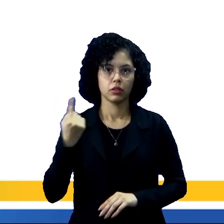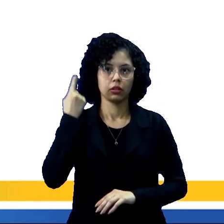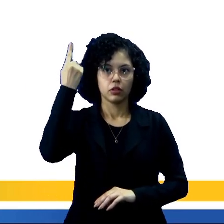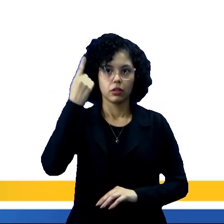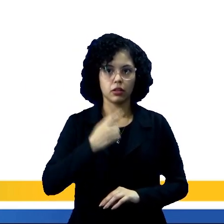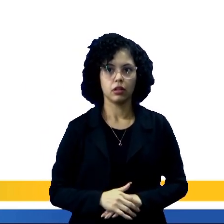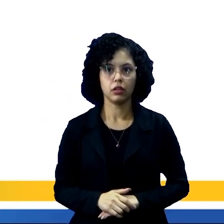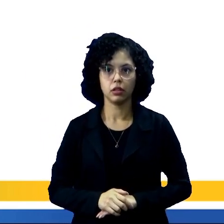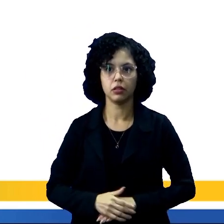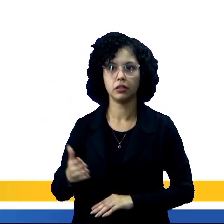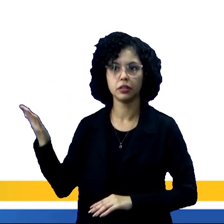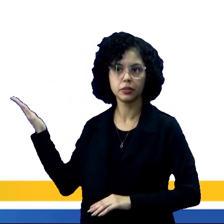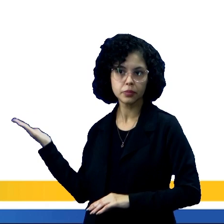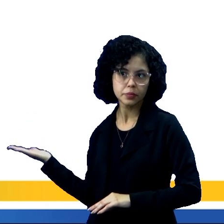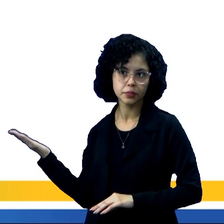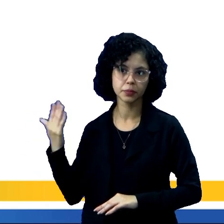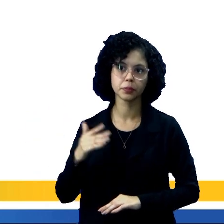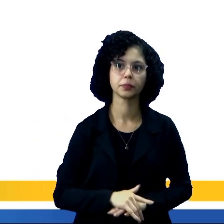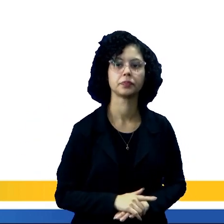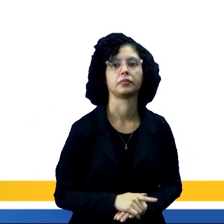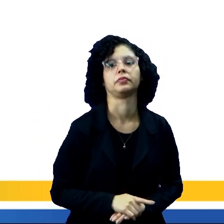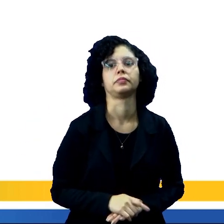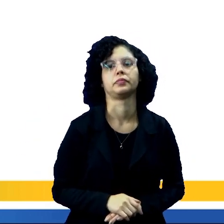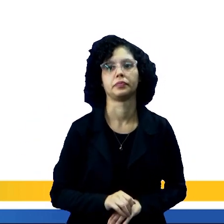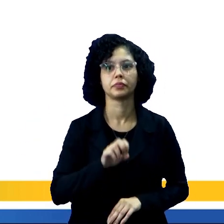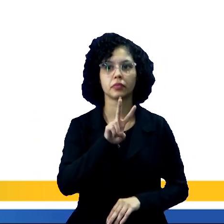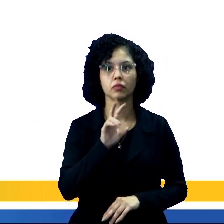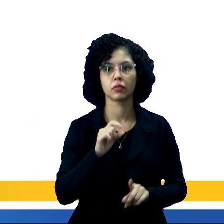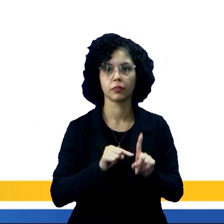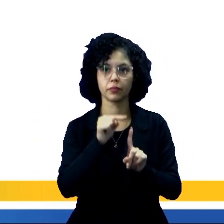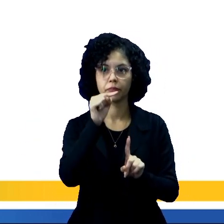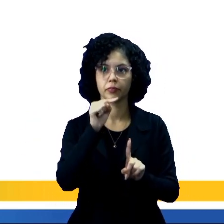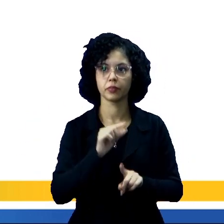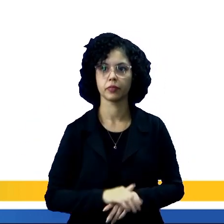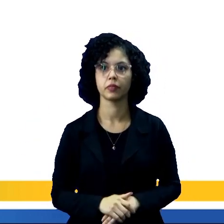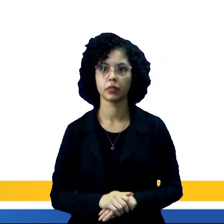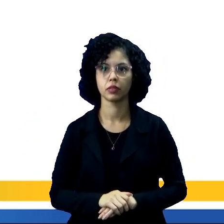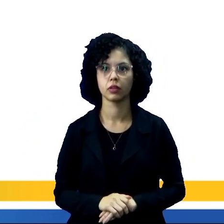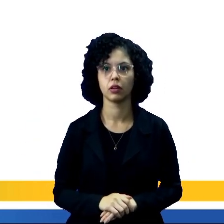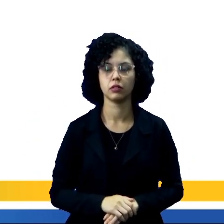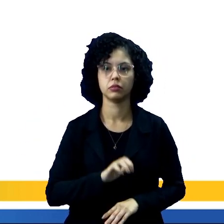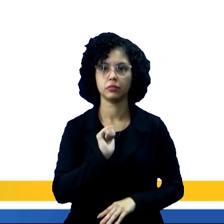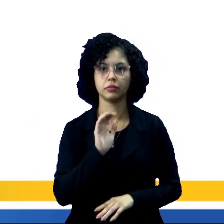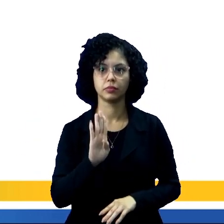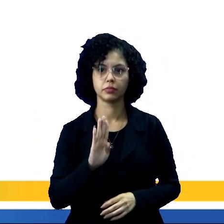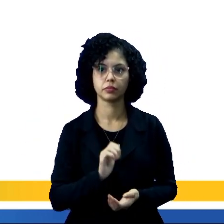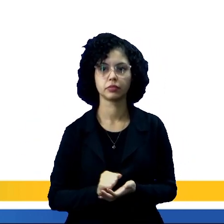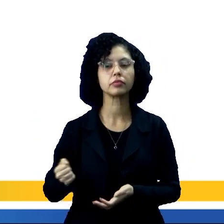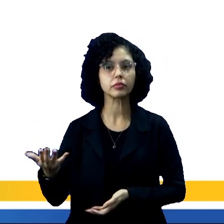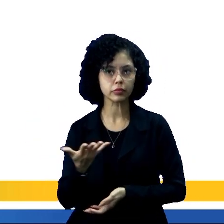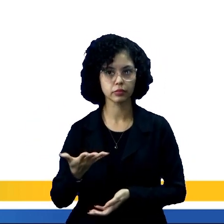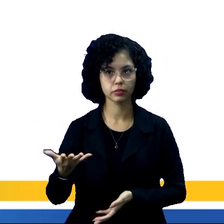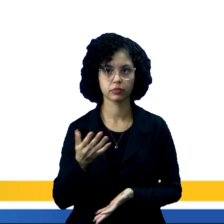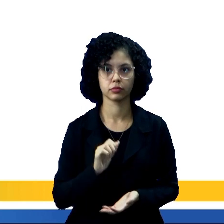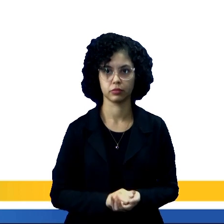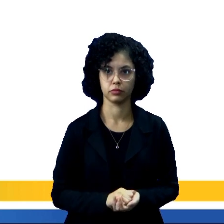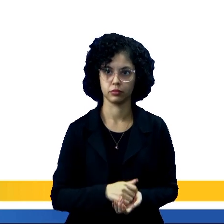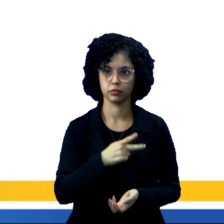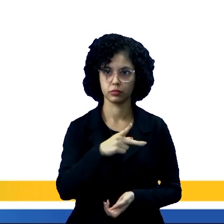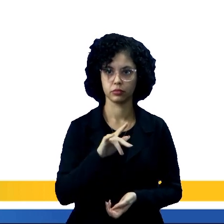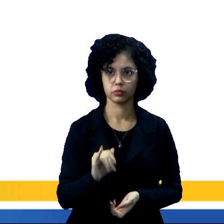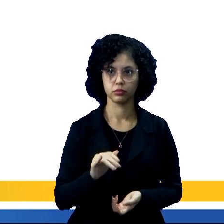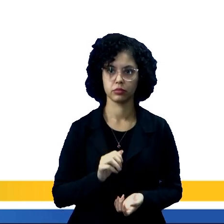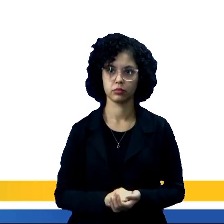altura. Então, tá aqui, ó. O V significa volume. O AB, área da